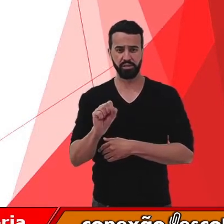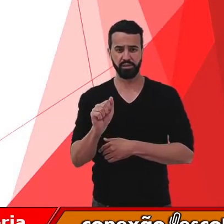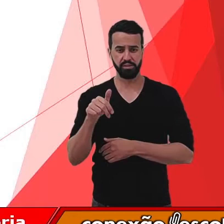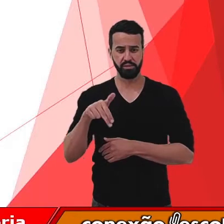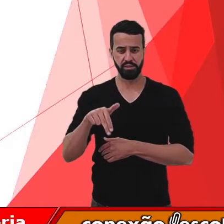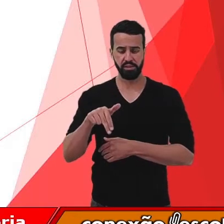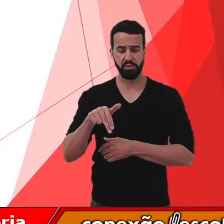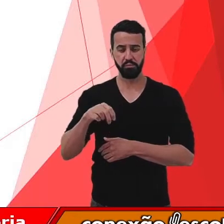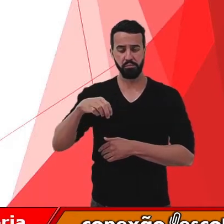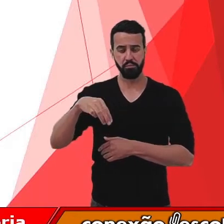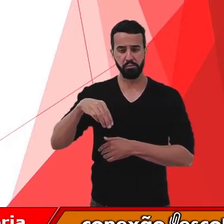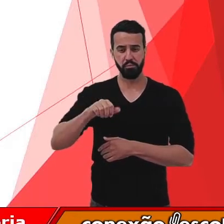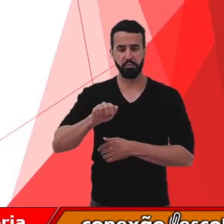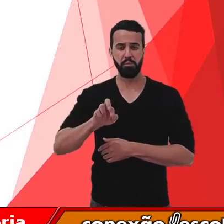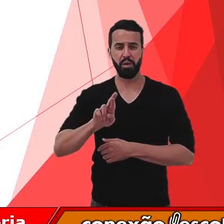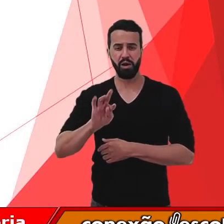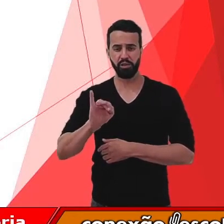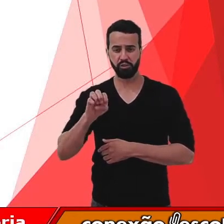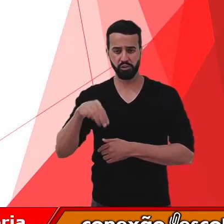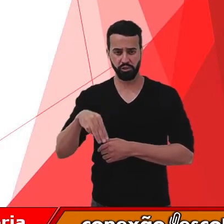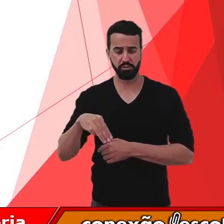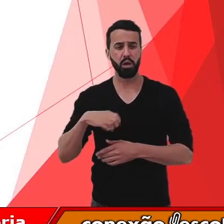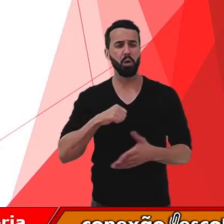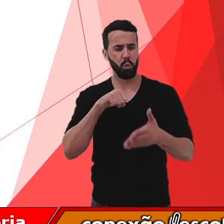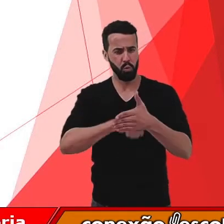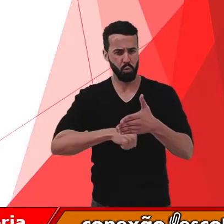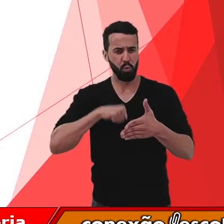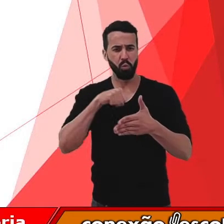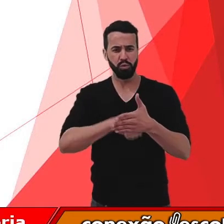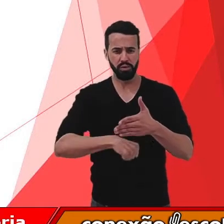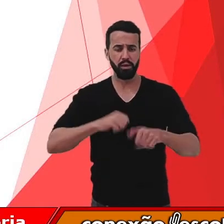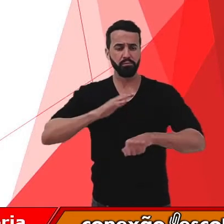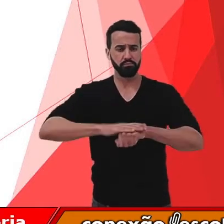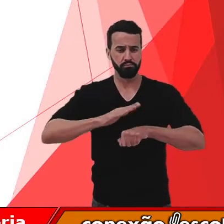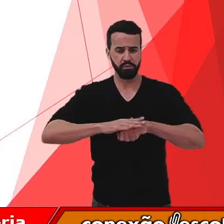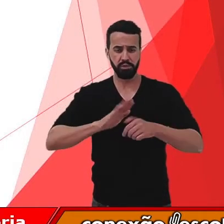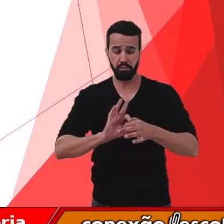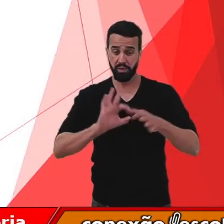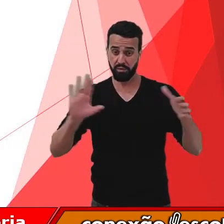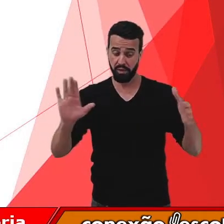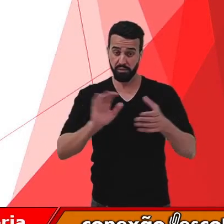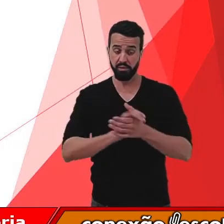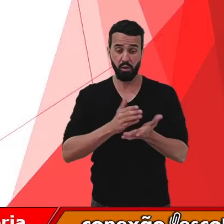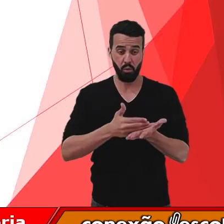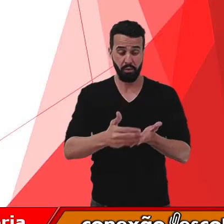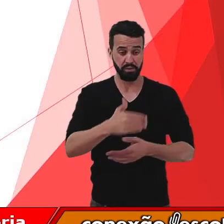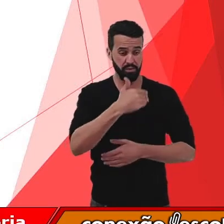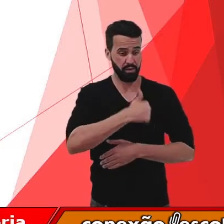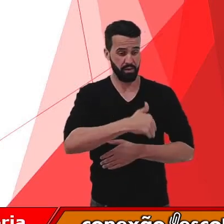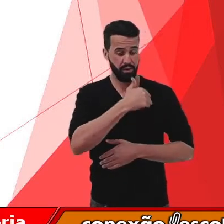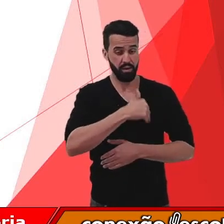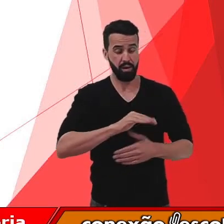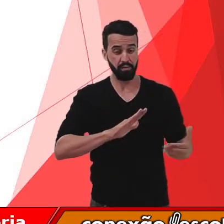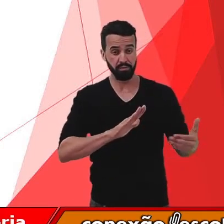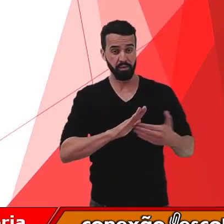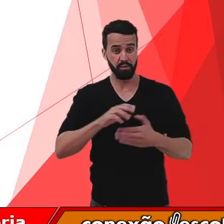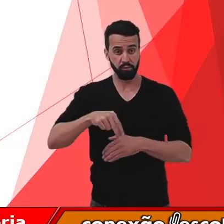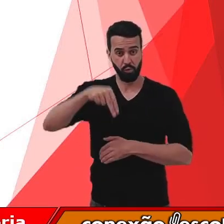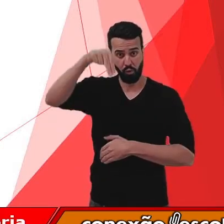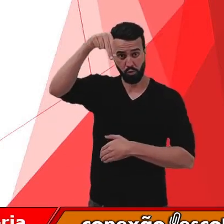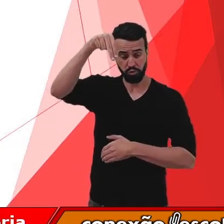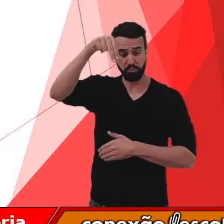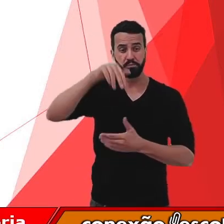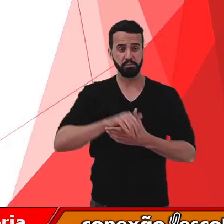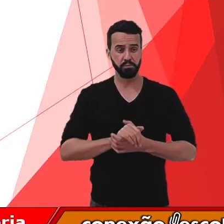vai lutar pela independência partindo do sul, da região da Argentina, em direção ao norte.